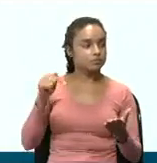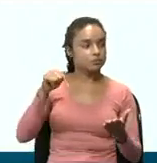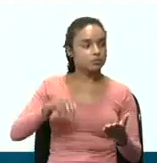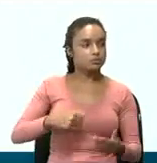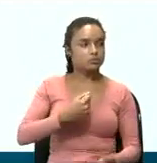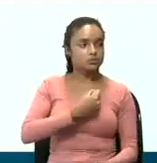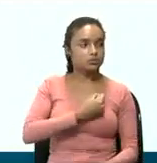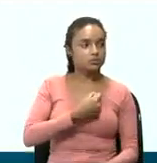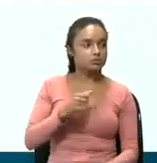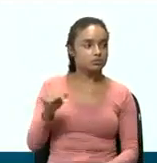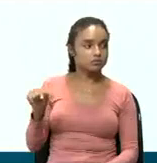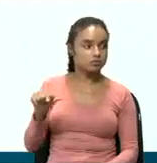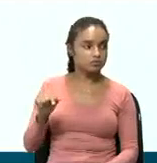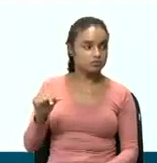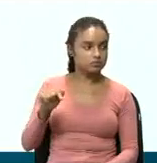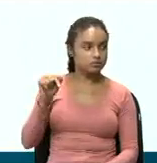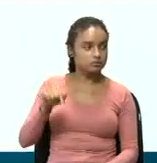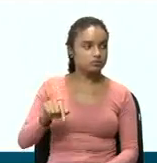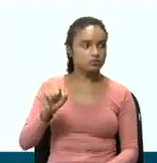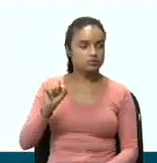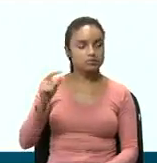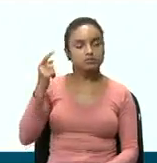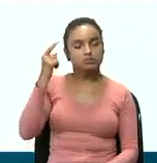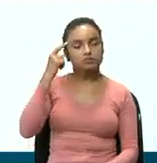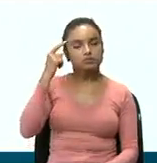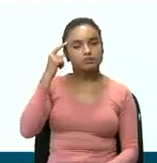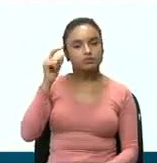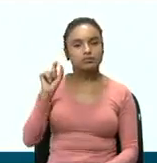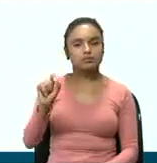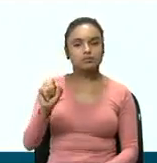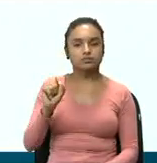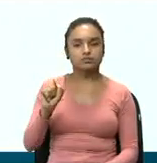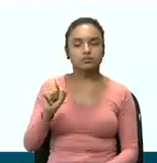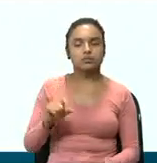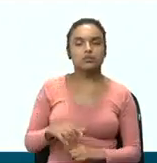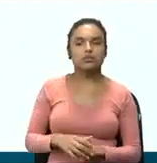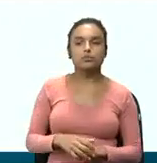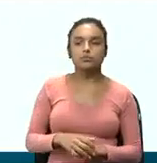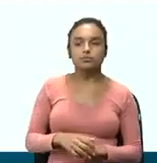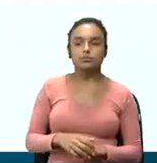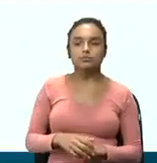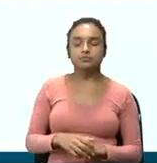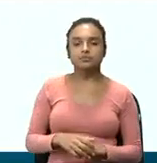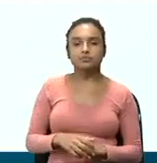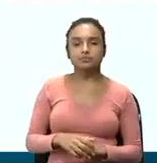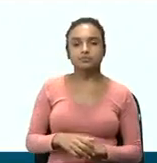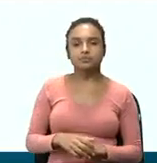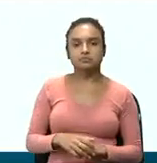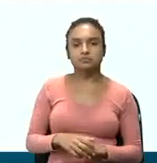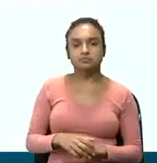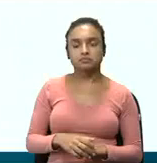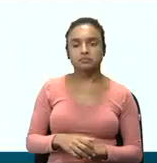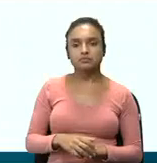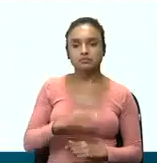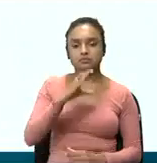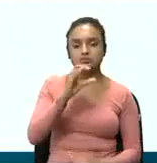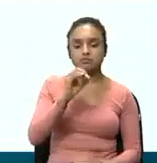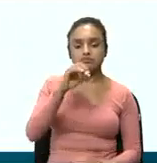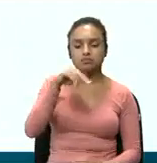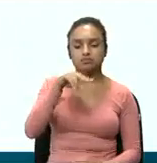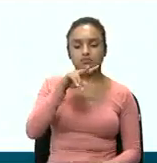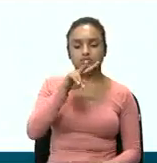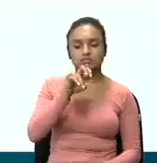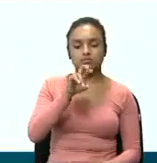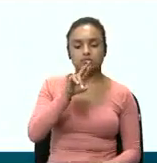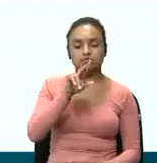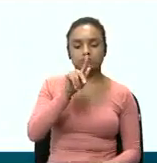7, nós vamos pensar na convergência e na divergência dessa série que nós